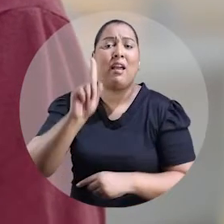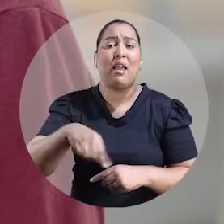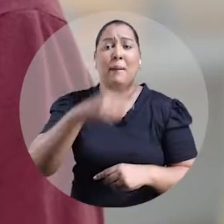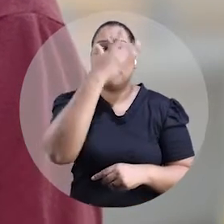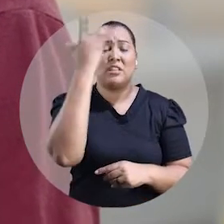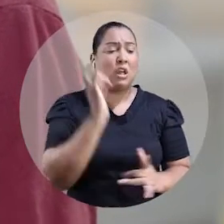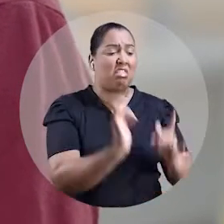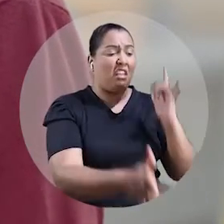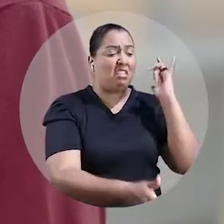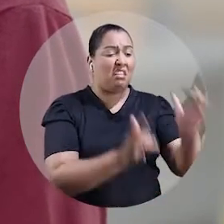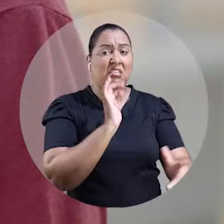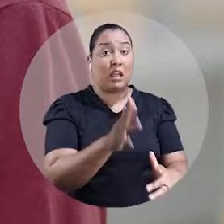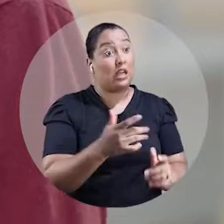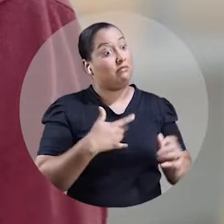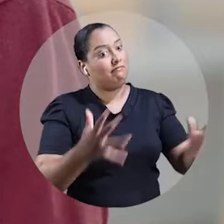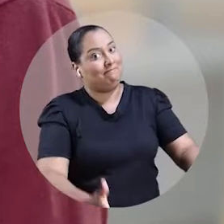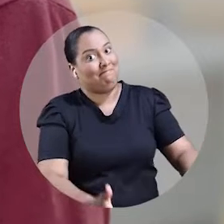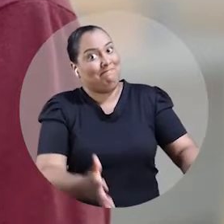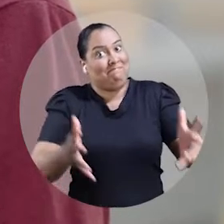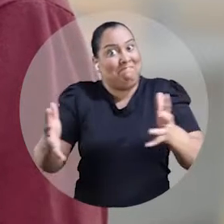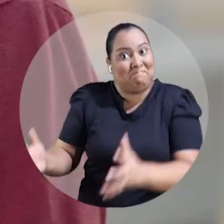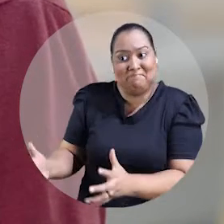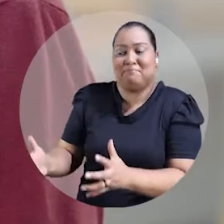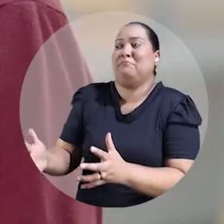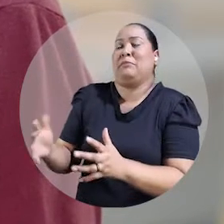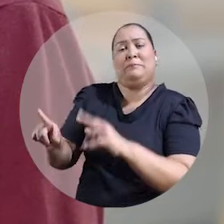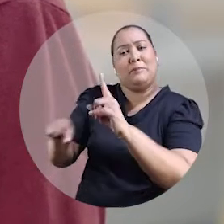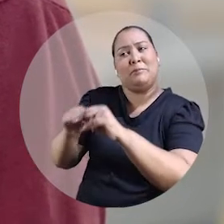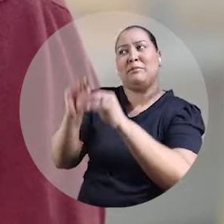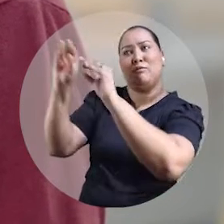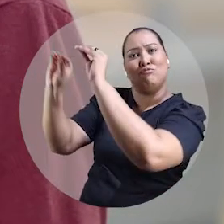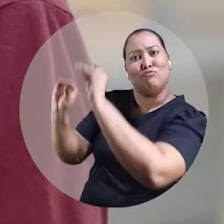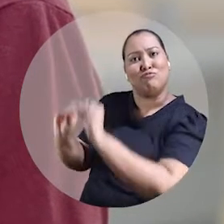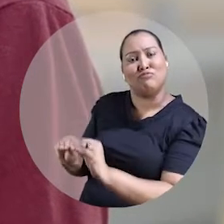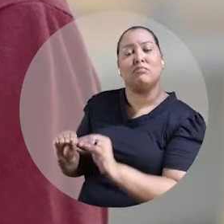abrir espaço, outras as pessoas querem,